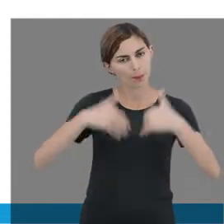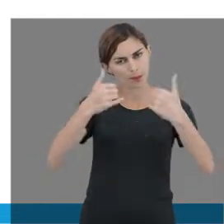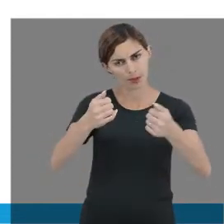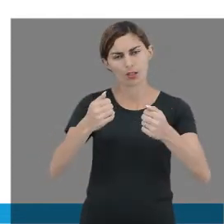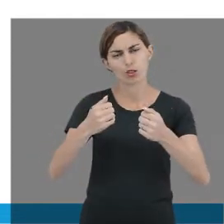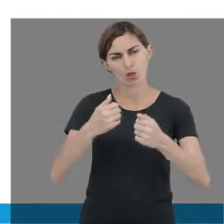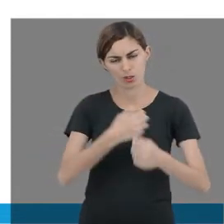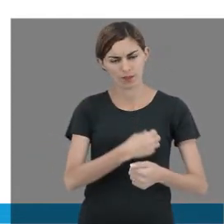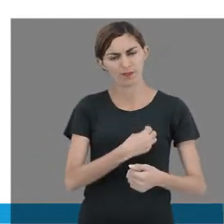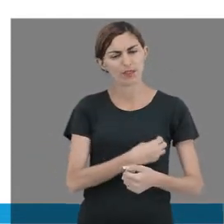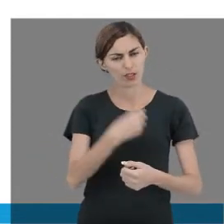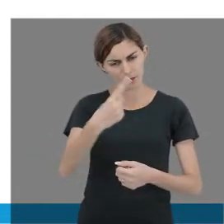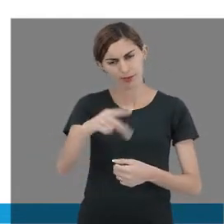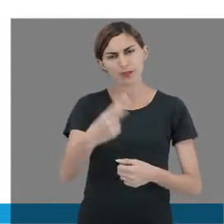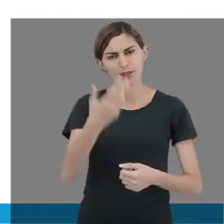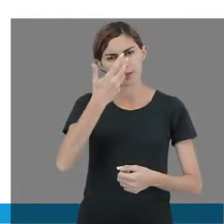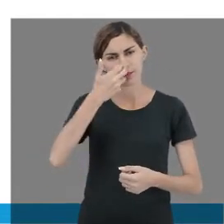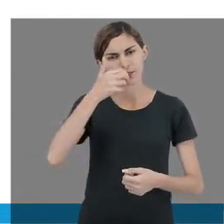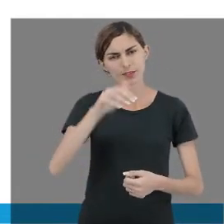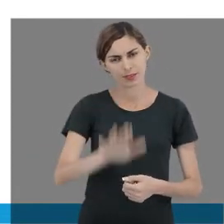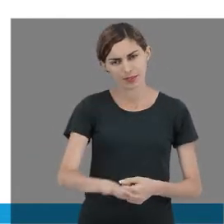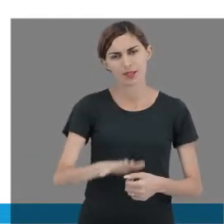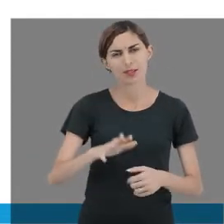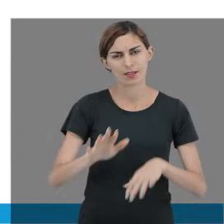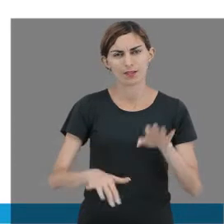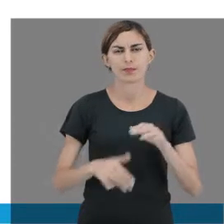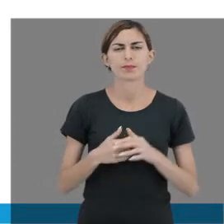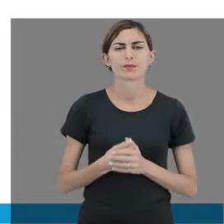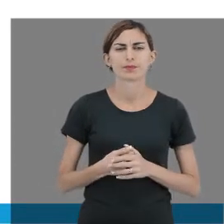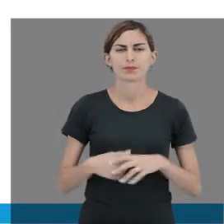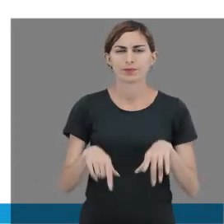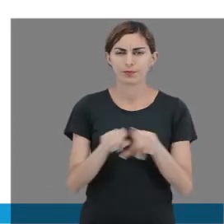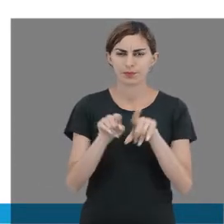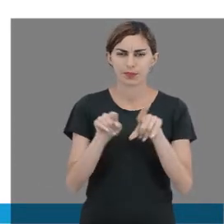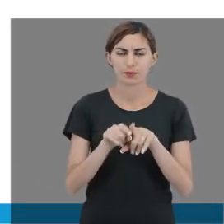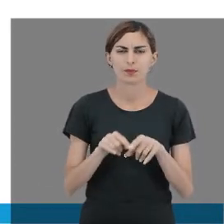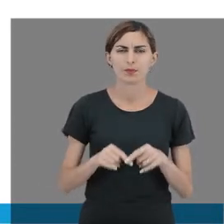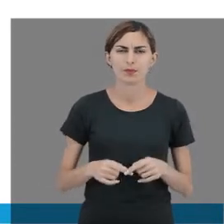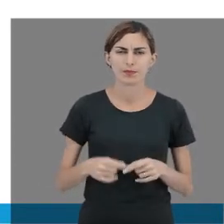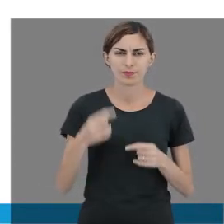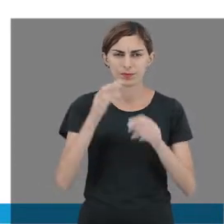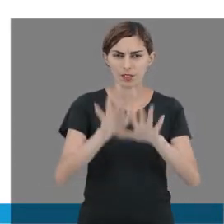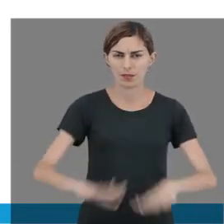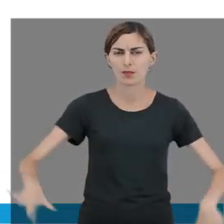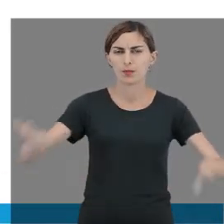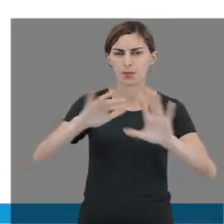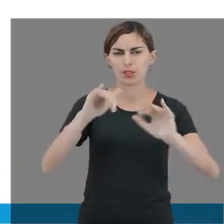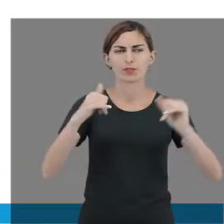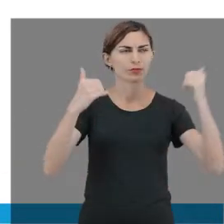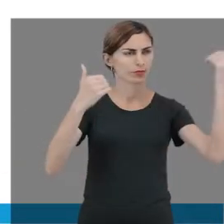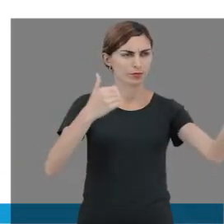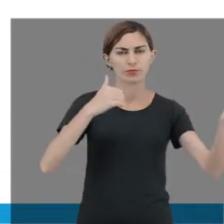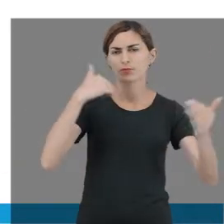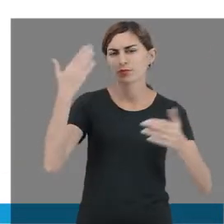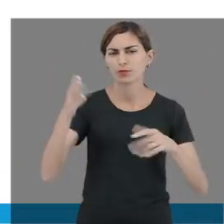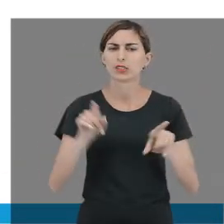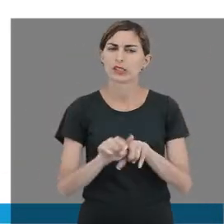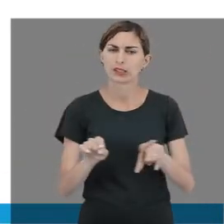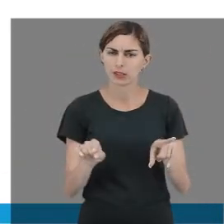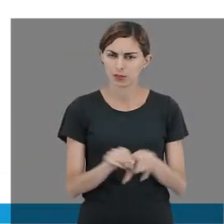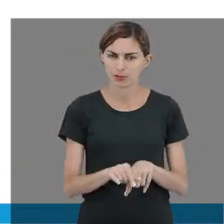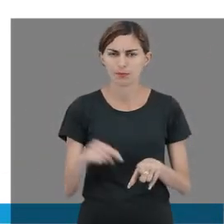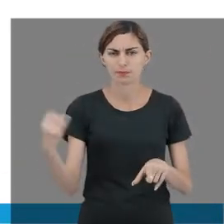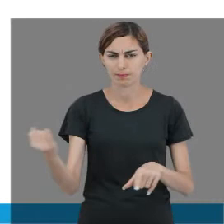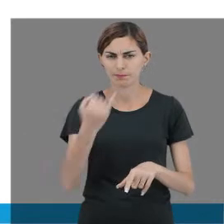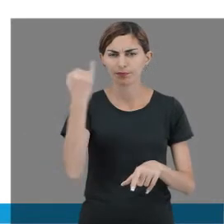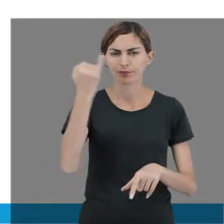qualidade de vida dessas crianças e às vezes função, né? Como o ambiente externo também é importante, né? A gente